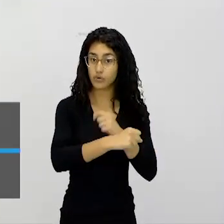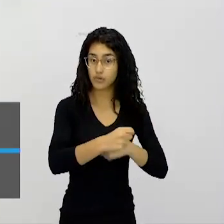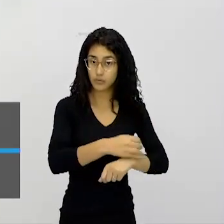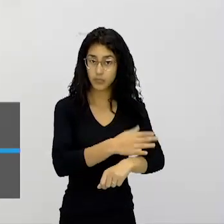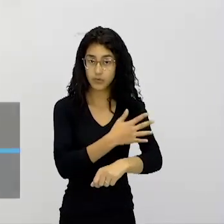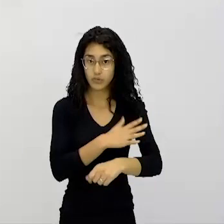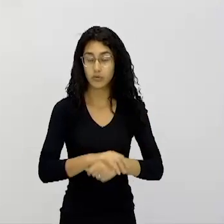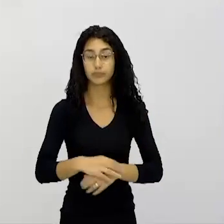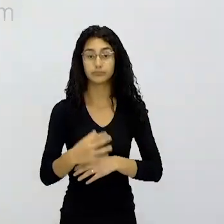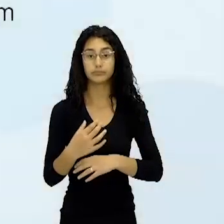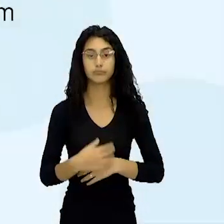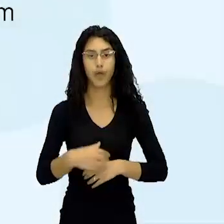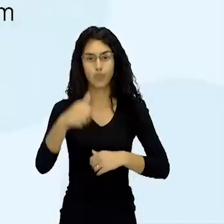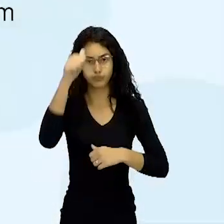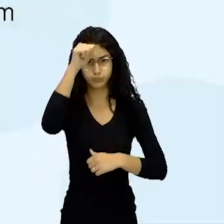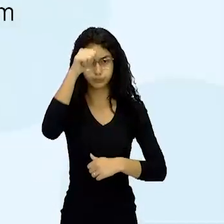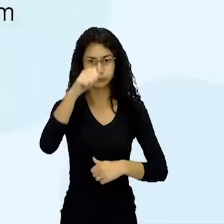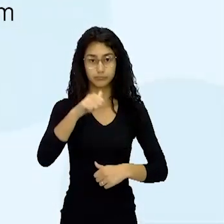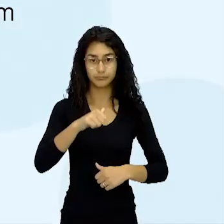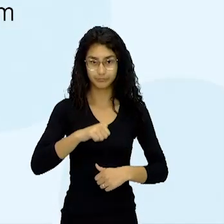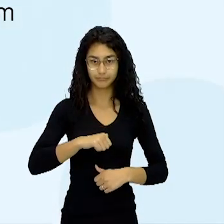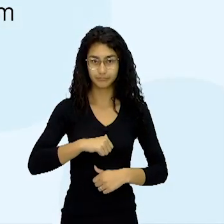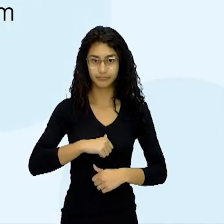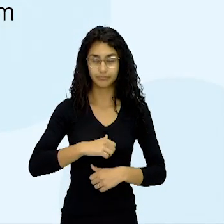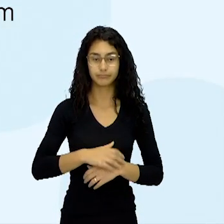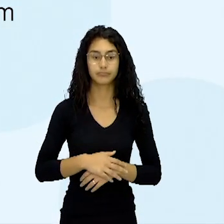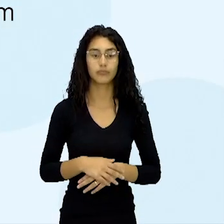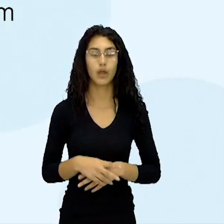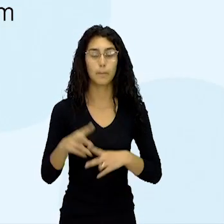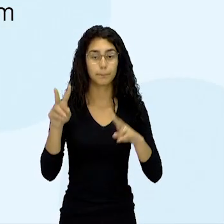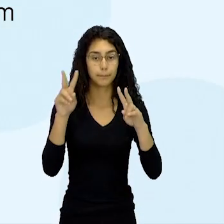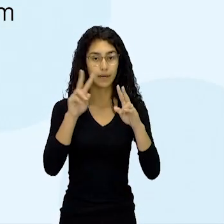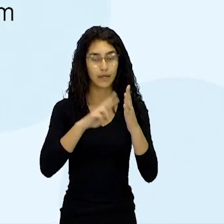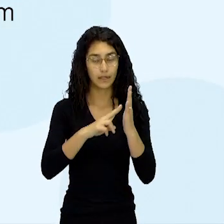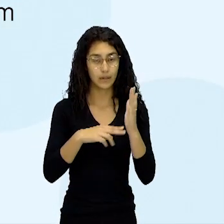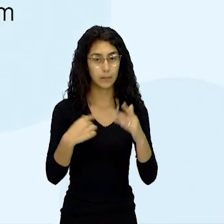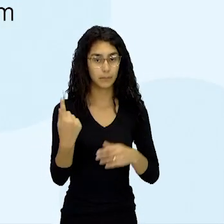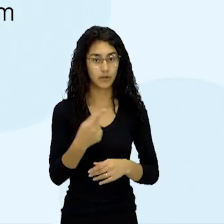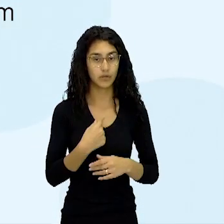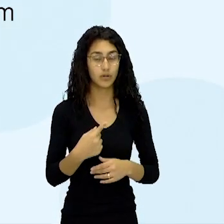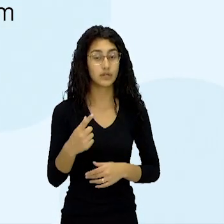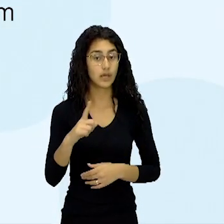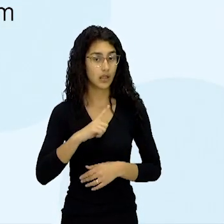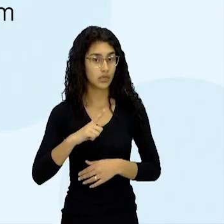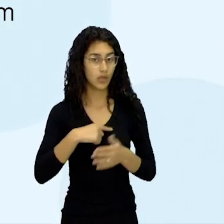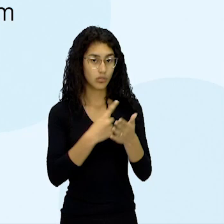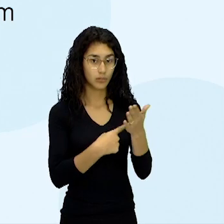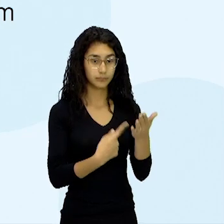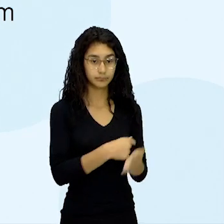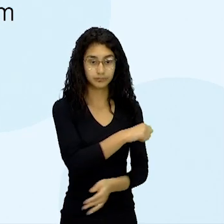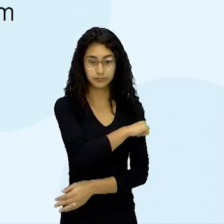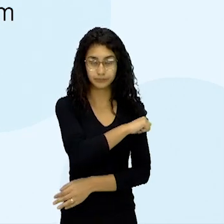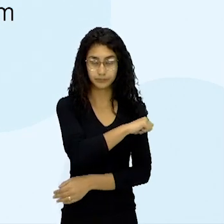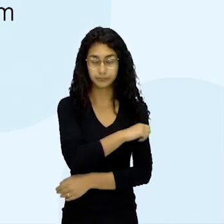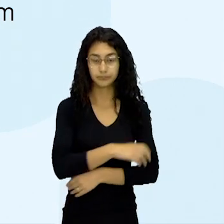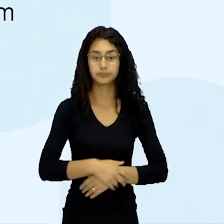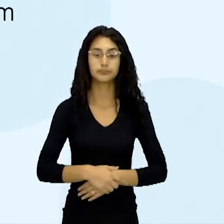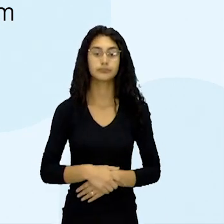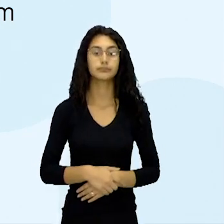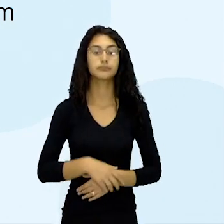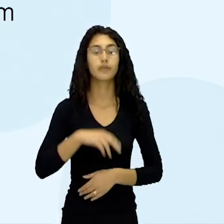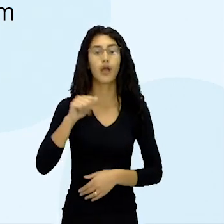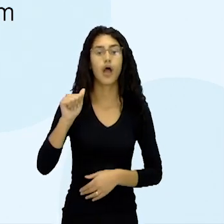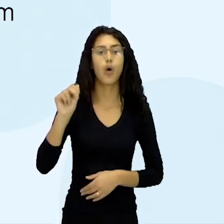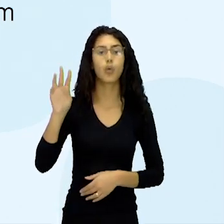aula é a autoconfiança, e eu vou pedir para a Nilza ler aqui para a gente a definição, que está lá no caderno do aluno. A autoconfiança é